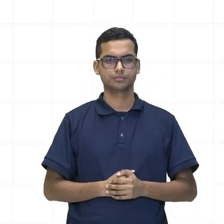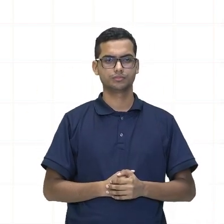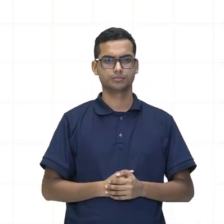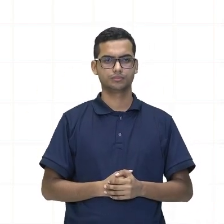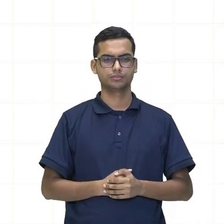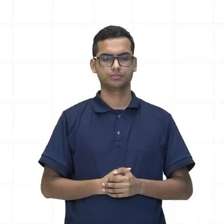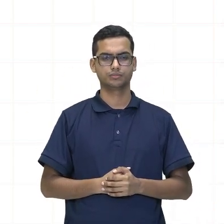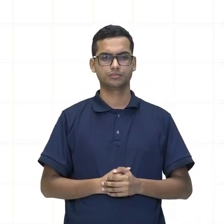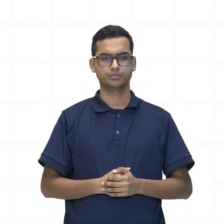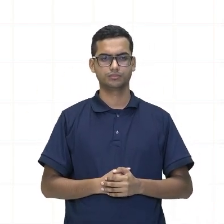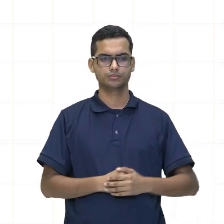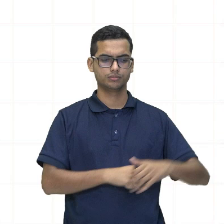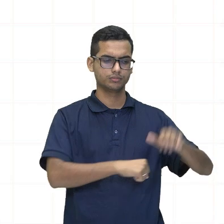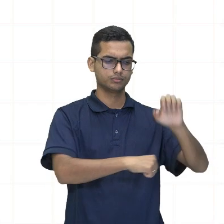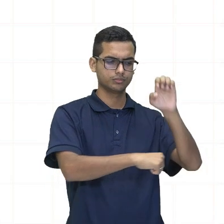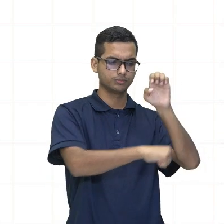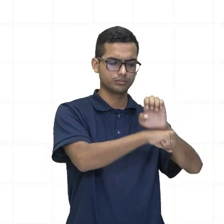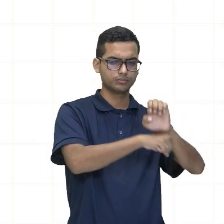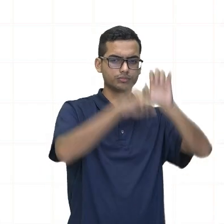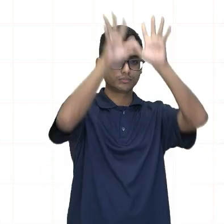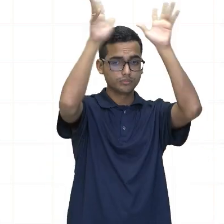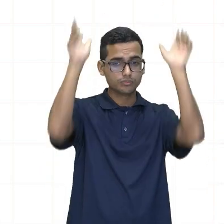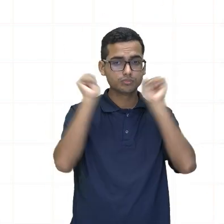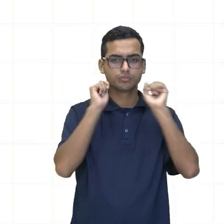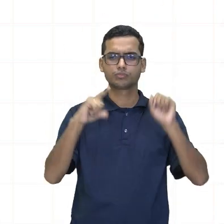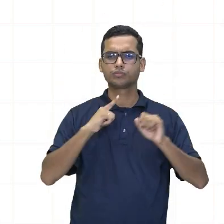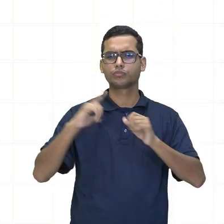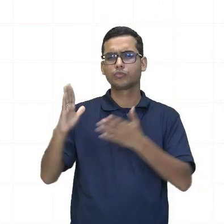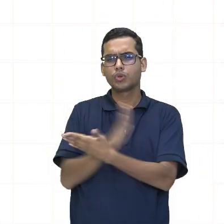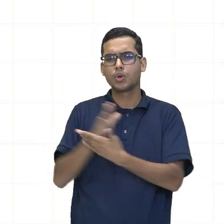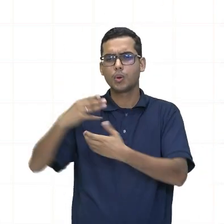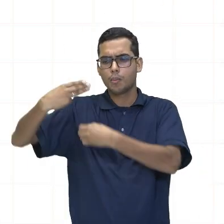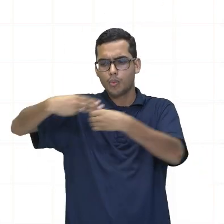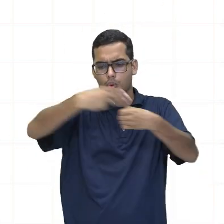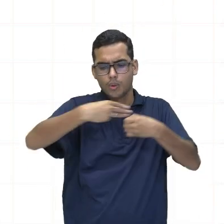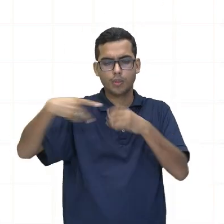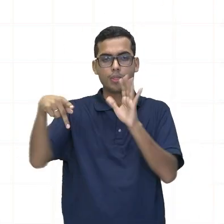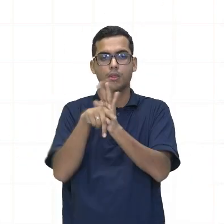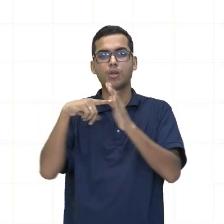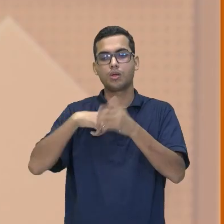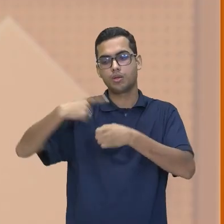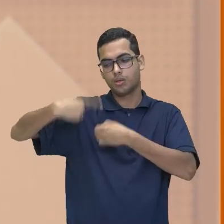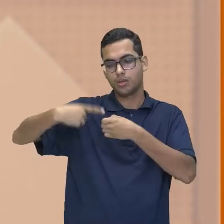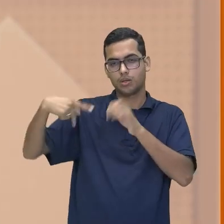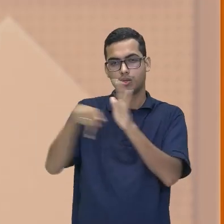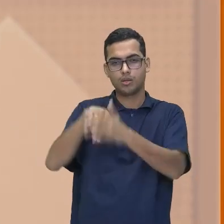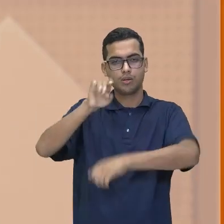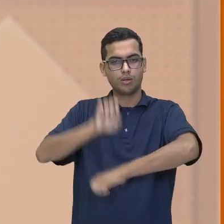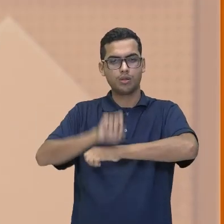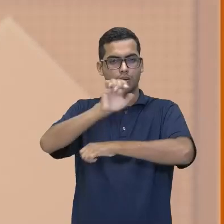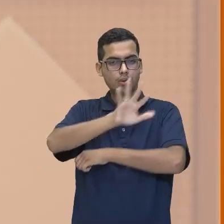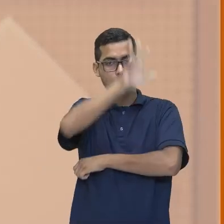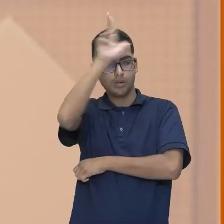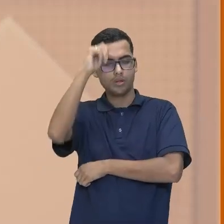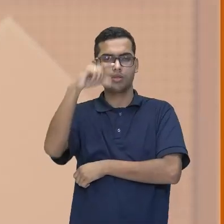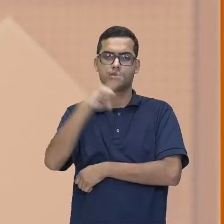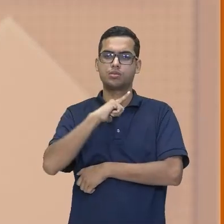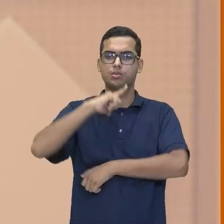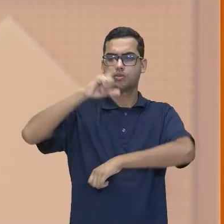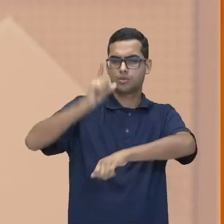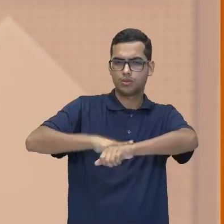Acre, nós temos também alguns municípios do estado do Amazonas que eles